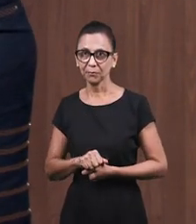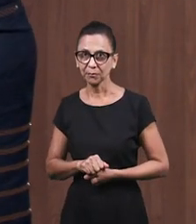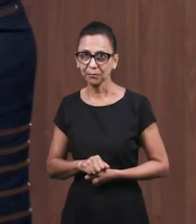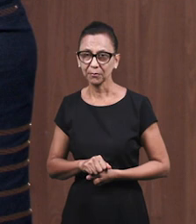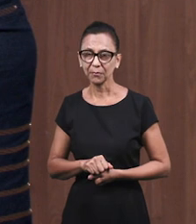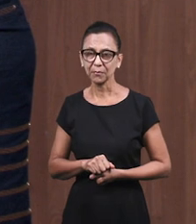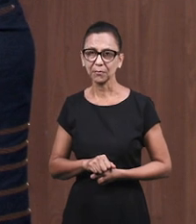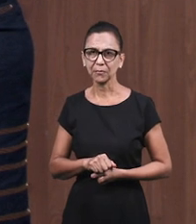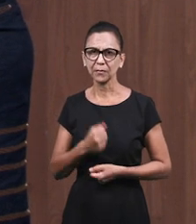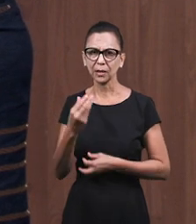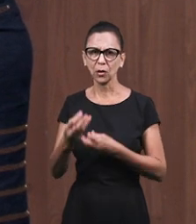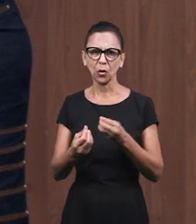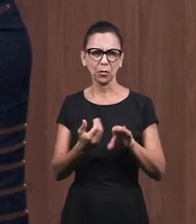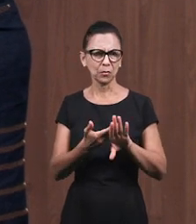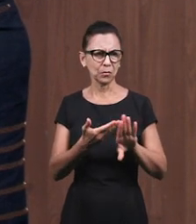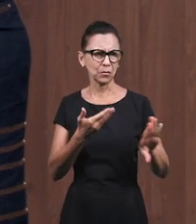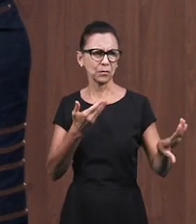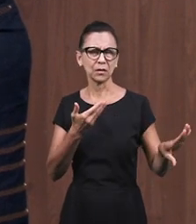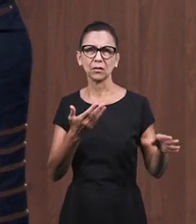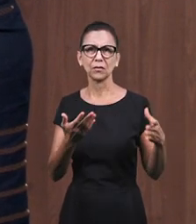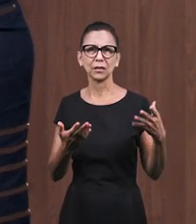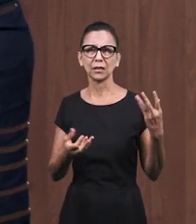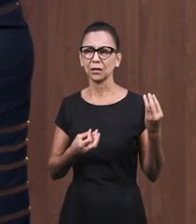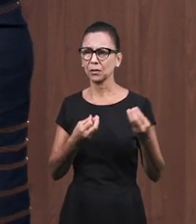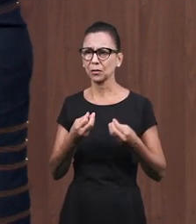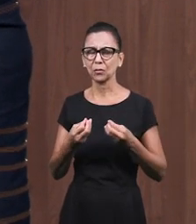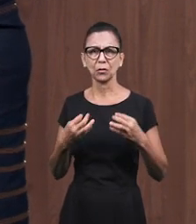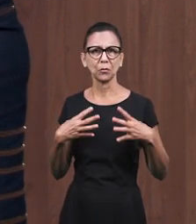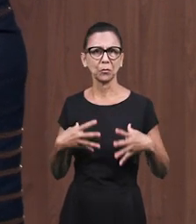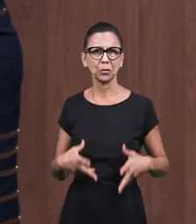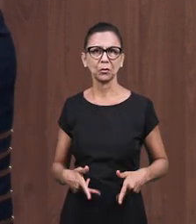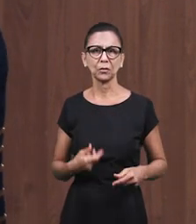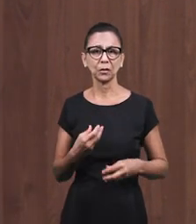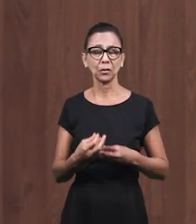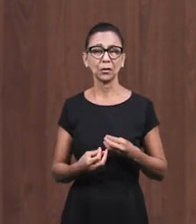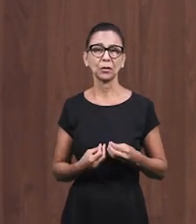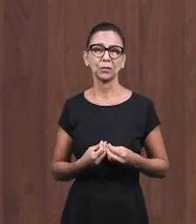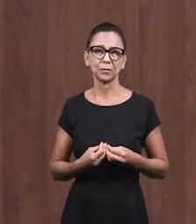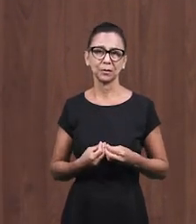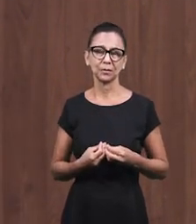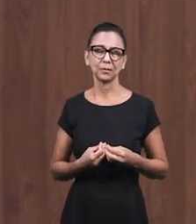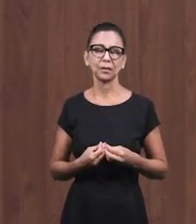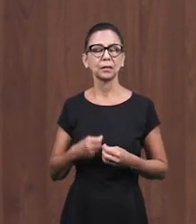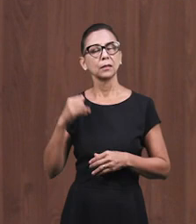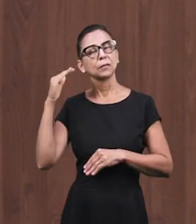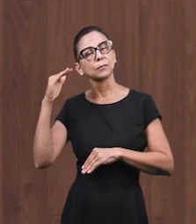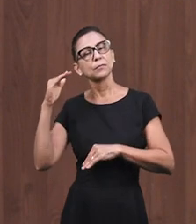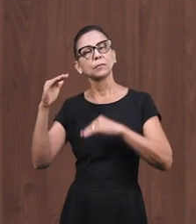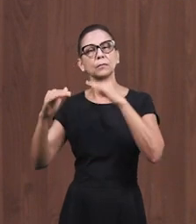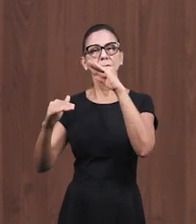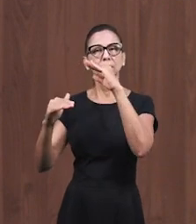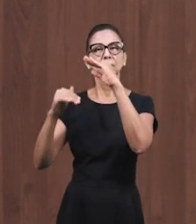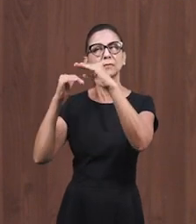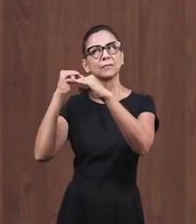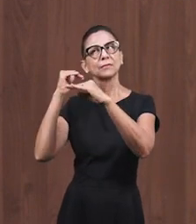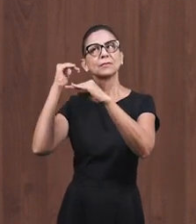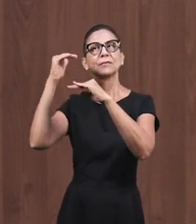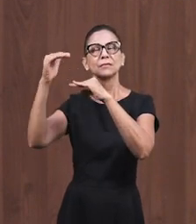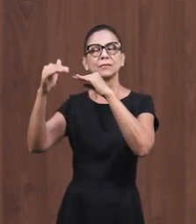que essa santificação que nós viveremos, que nós acabamos de falar, é no processo. No processo